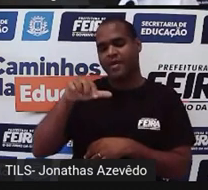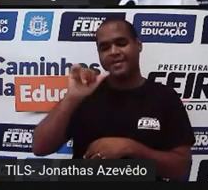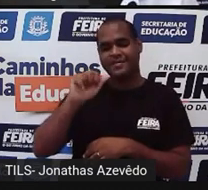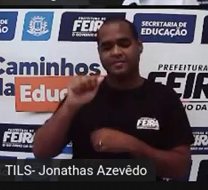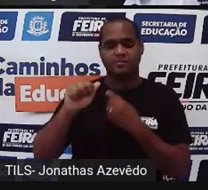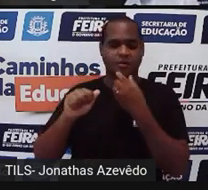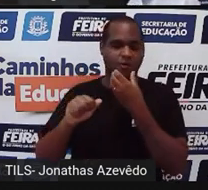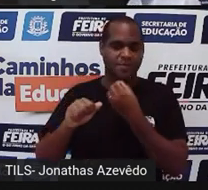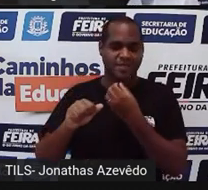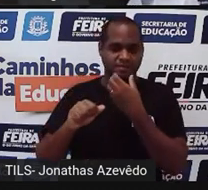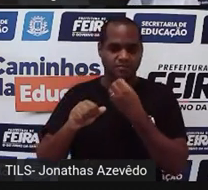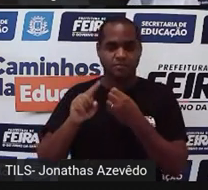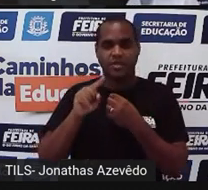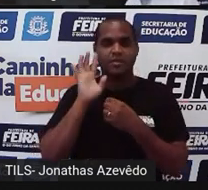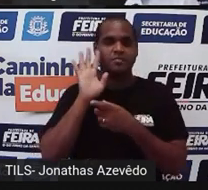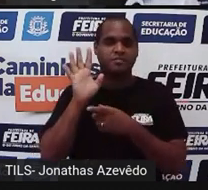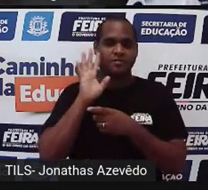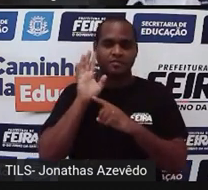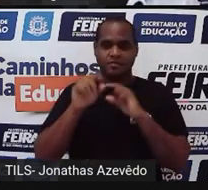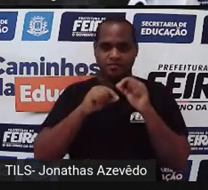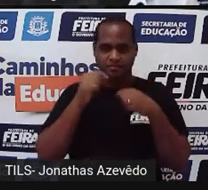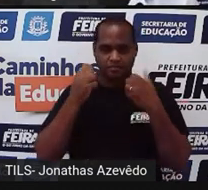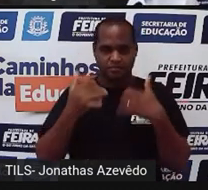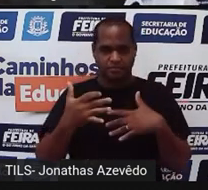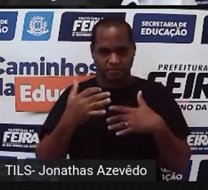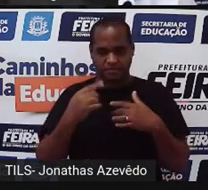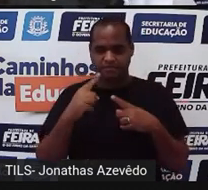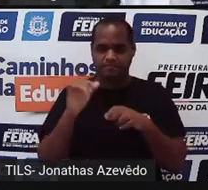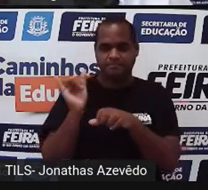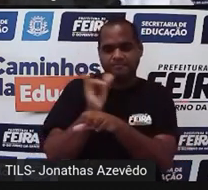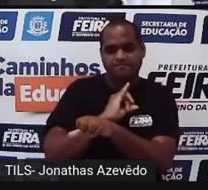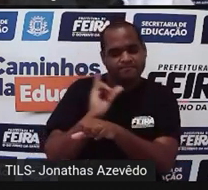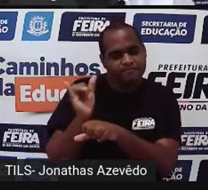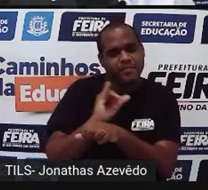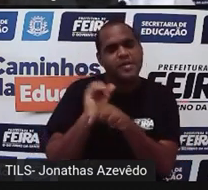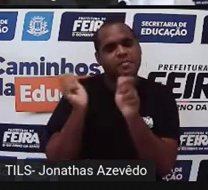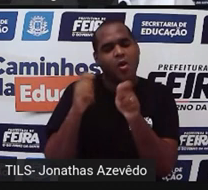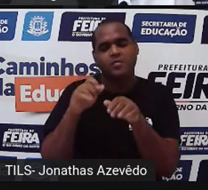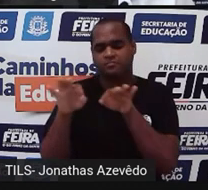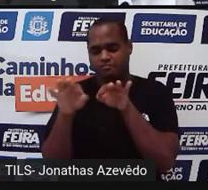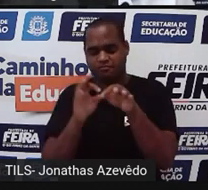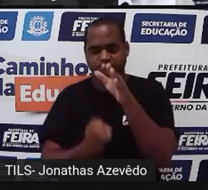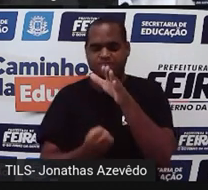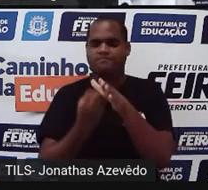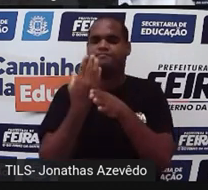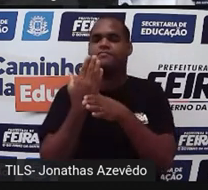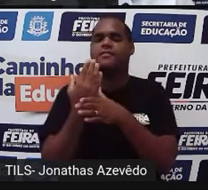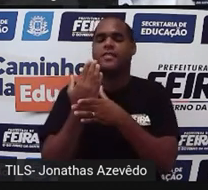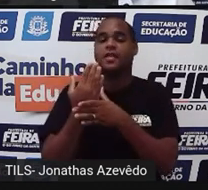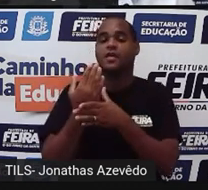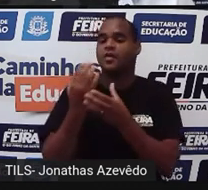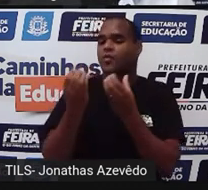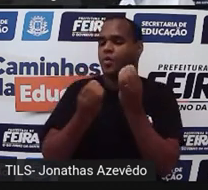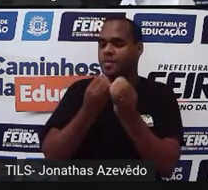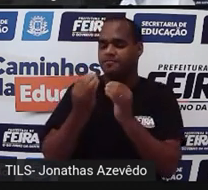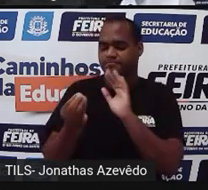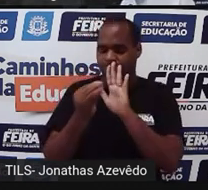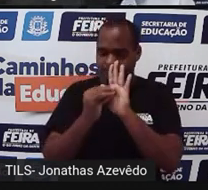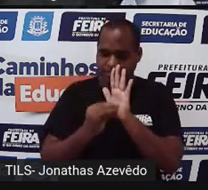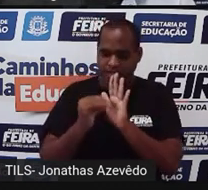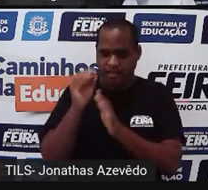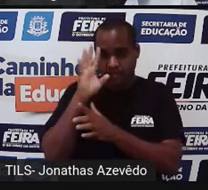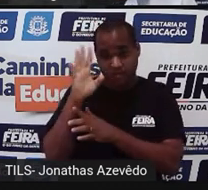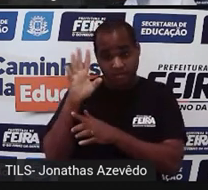é colocar em prática essa estratégia que a gente criou. E nesse colocar em prática, a gente